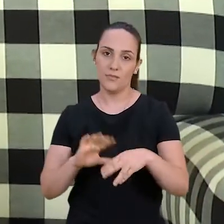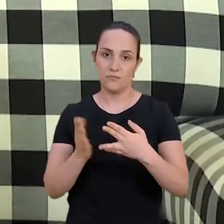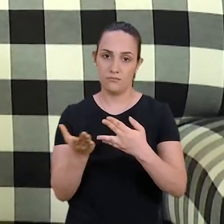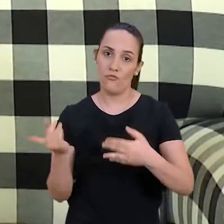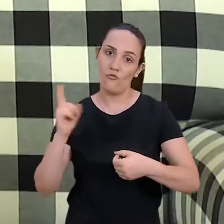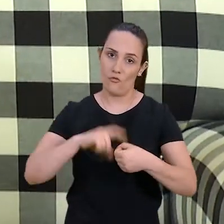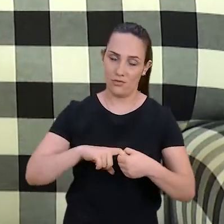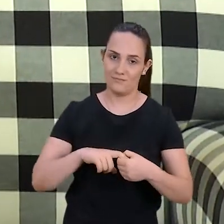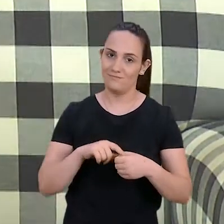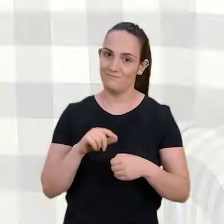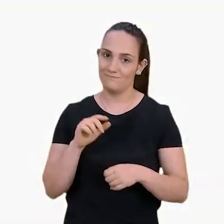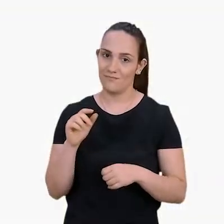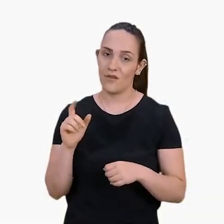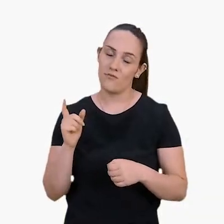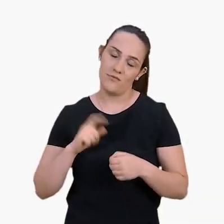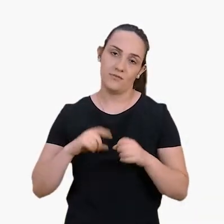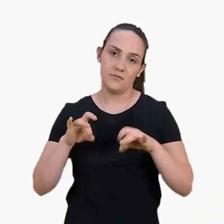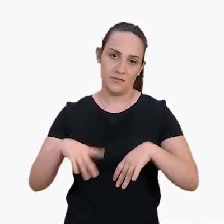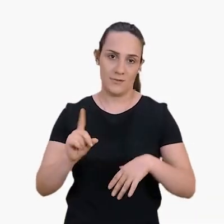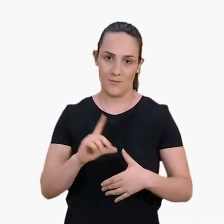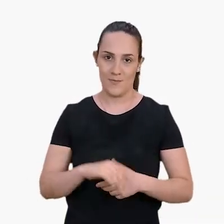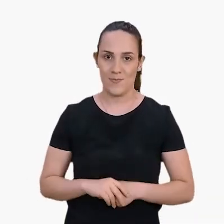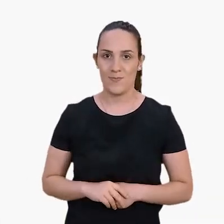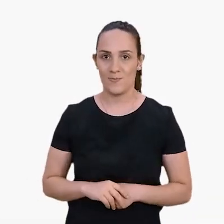volta, você não sai daí.